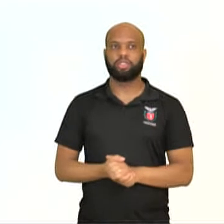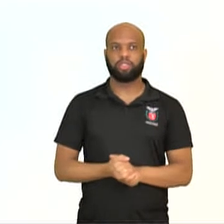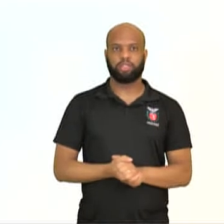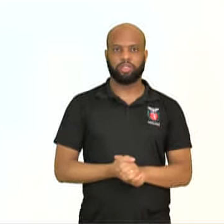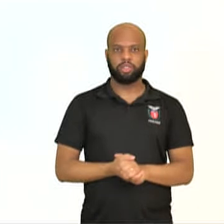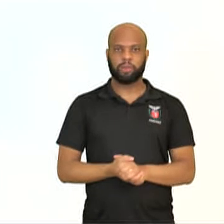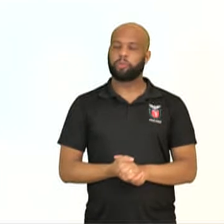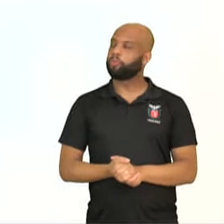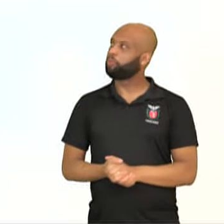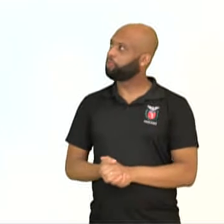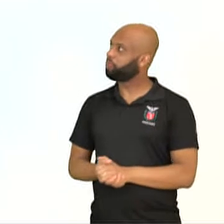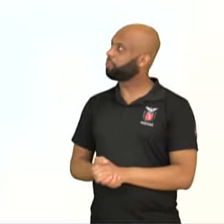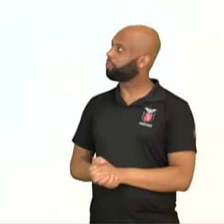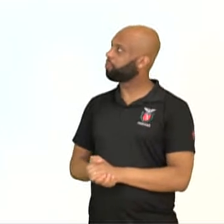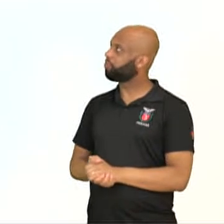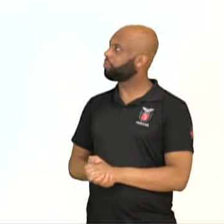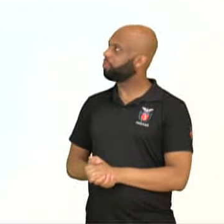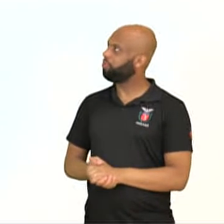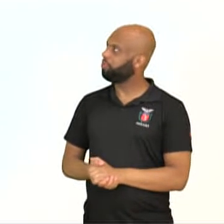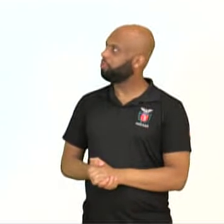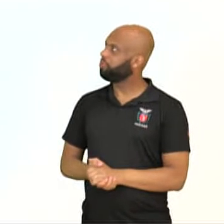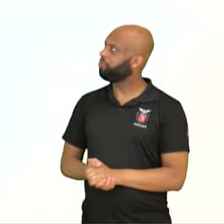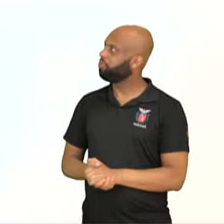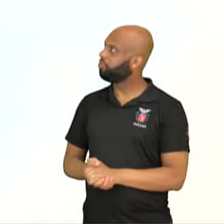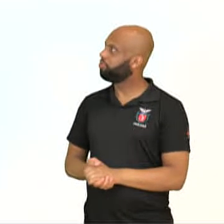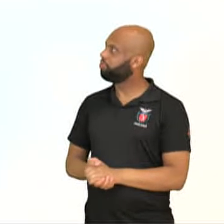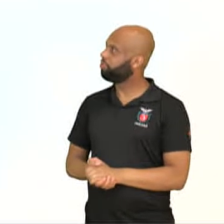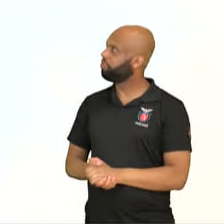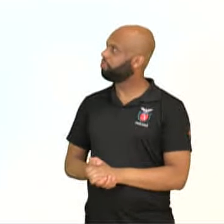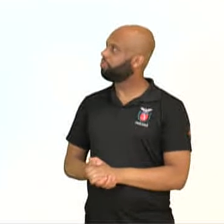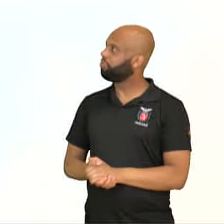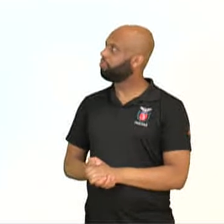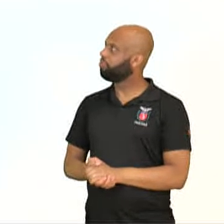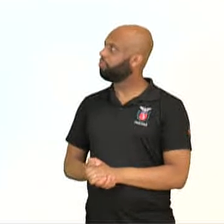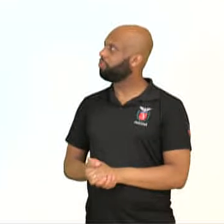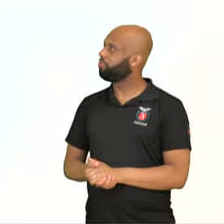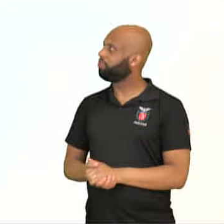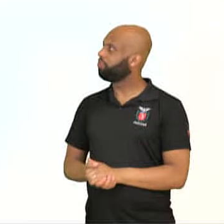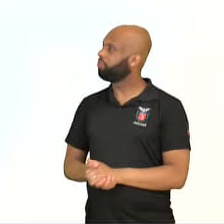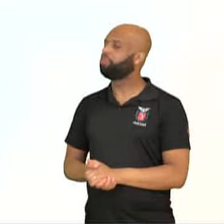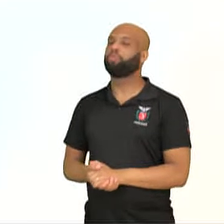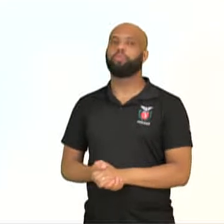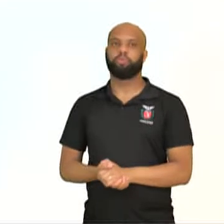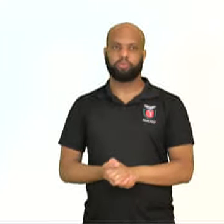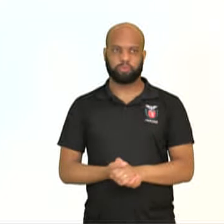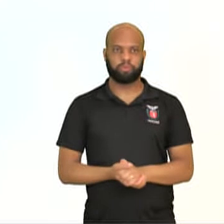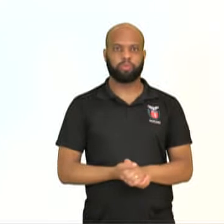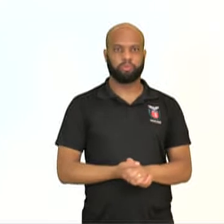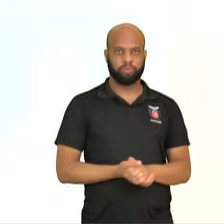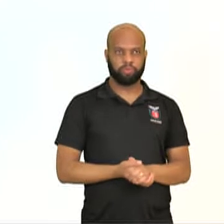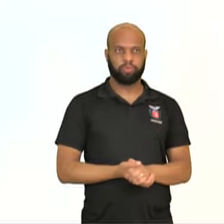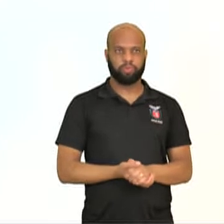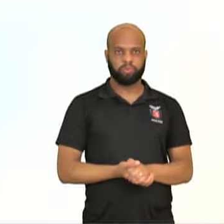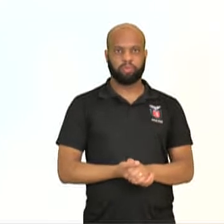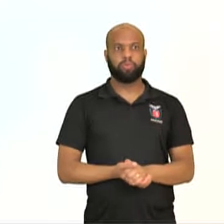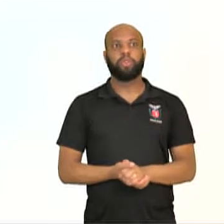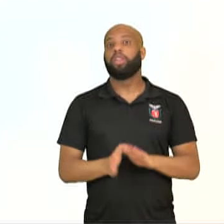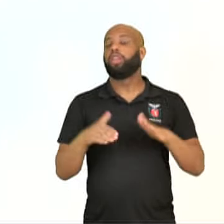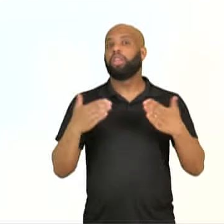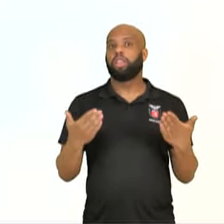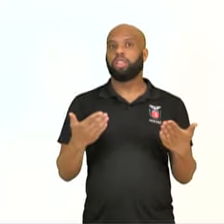descobrir uma cidade que seguindo os conselhos e recomendações de um local, Não tem